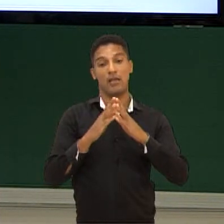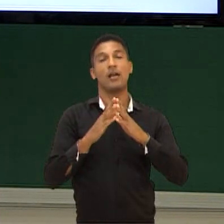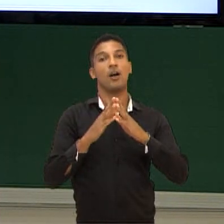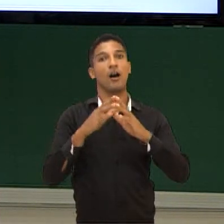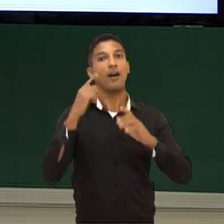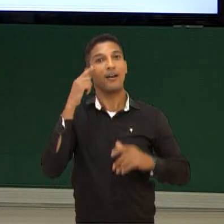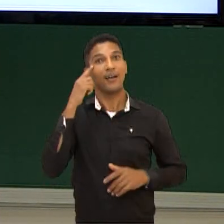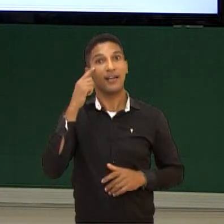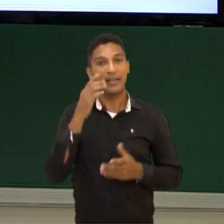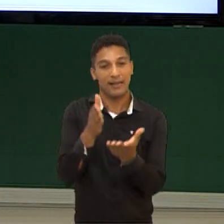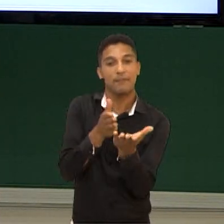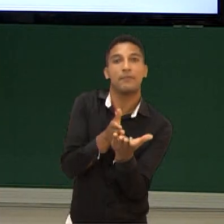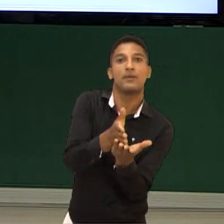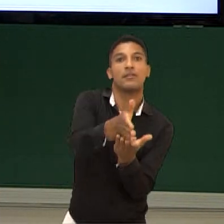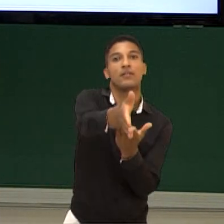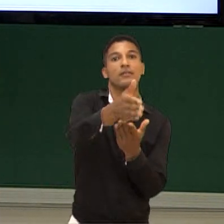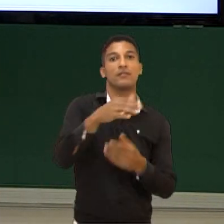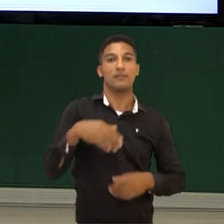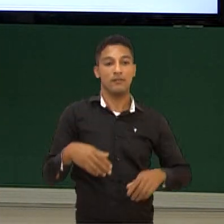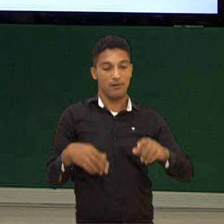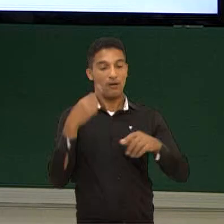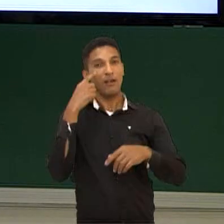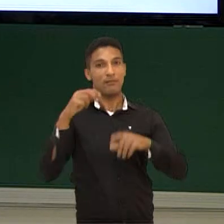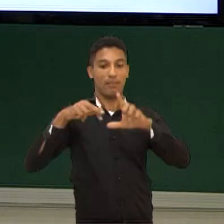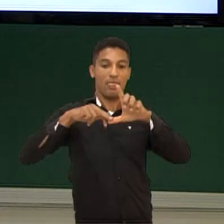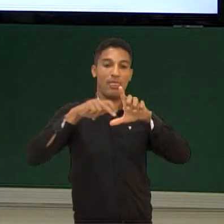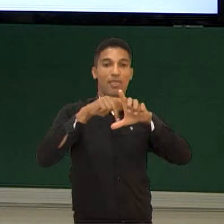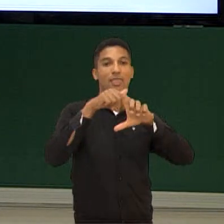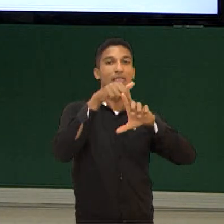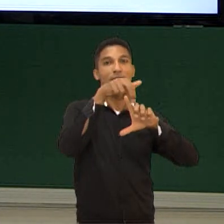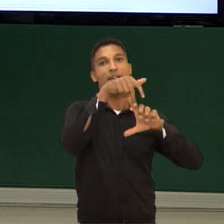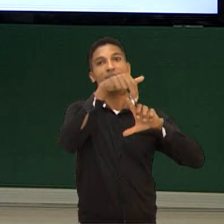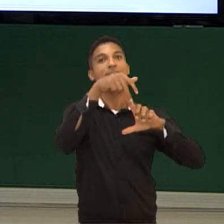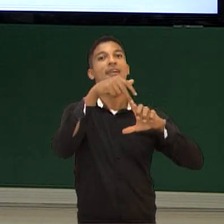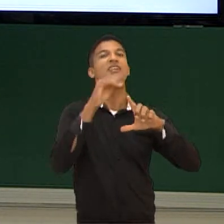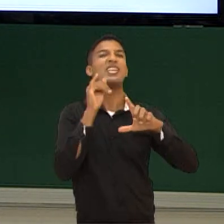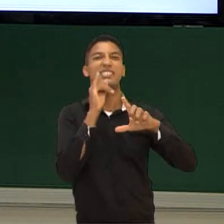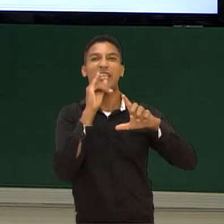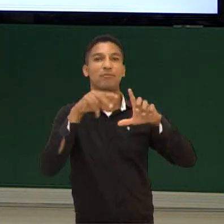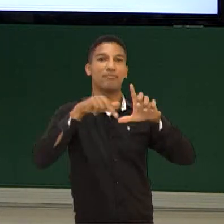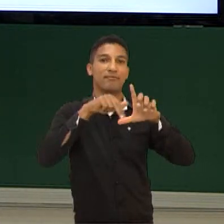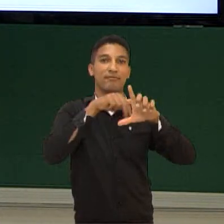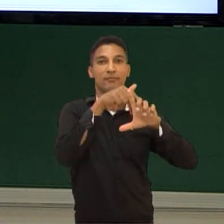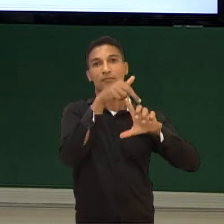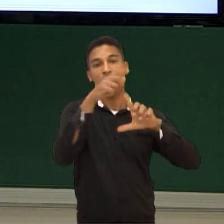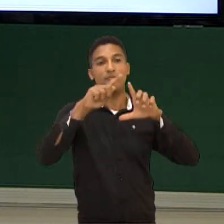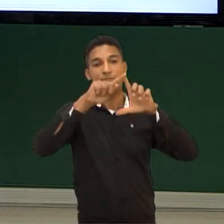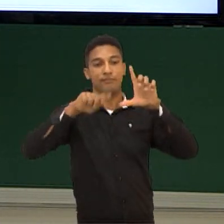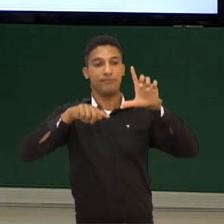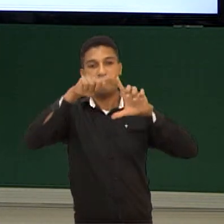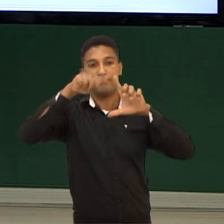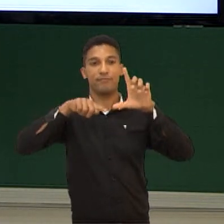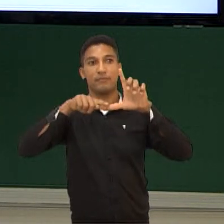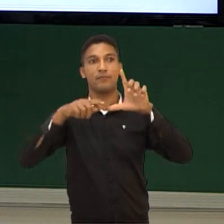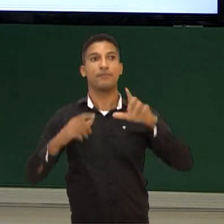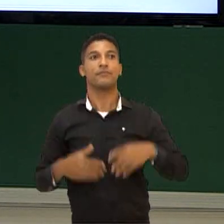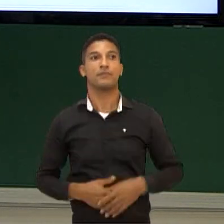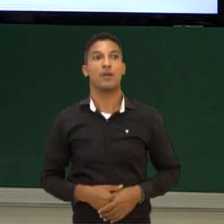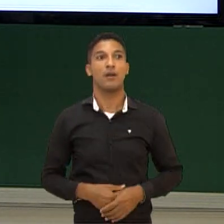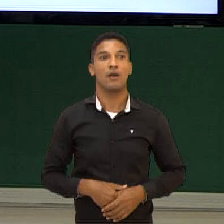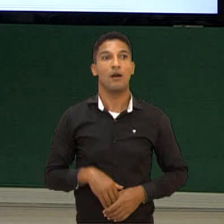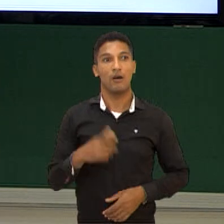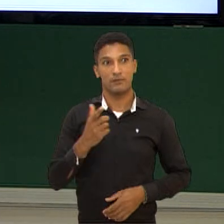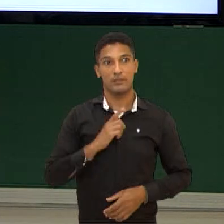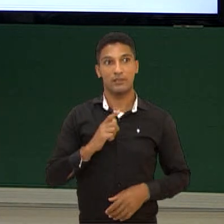um triângulo esse caminho. A gente tem as medidas de dois ângulos, um ângulo de 48